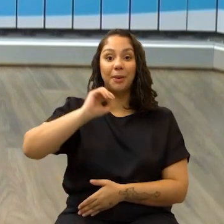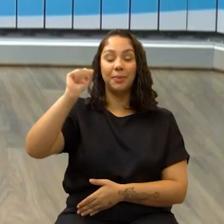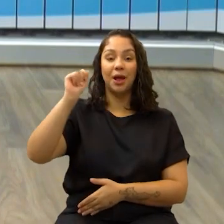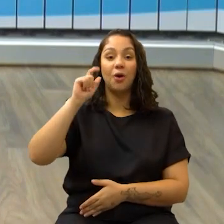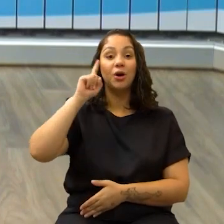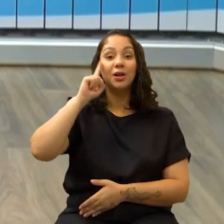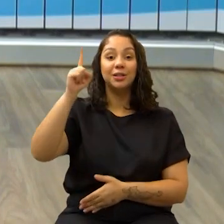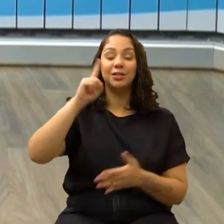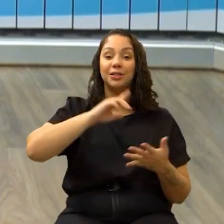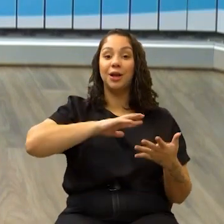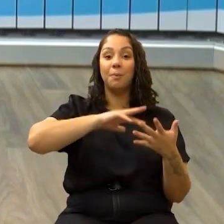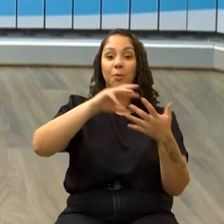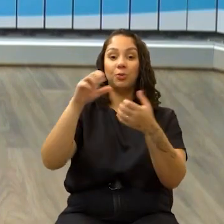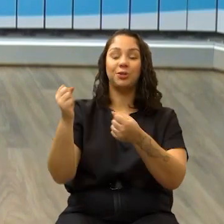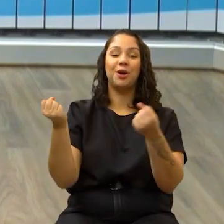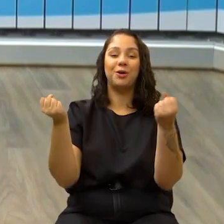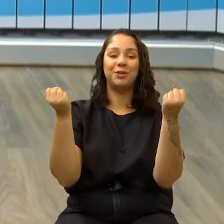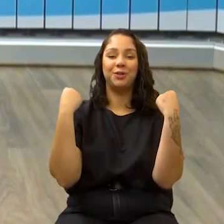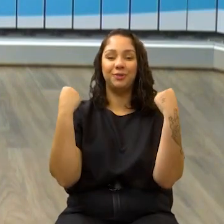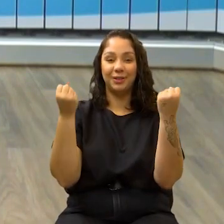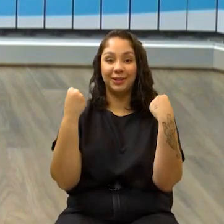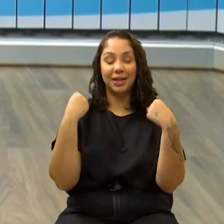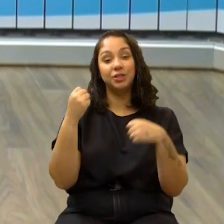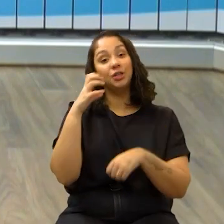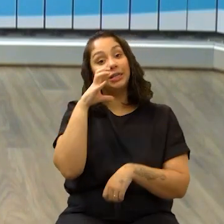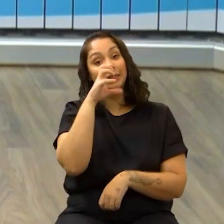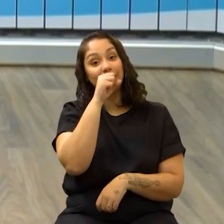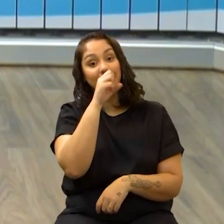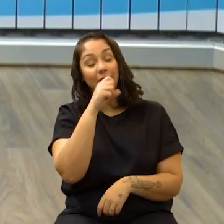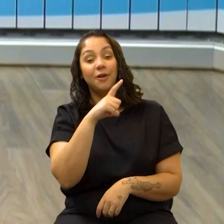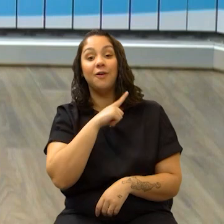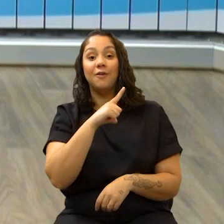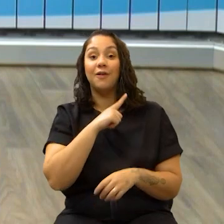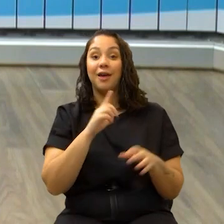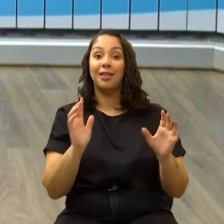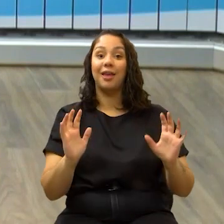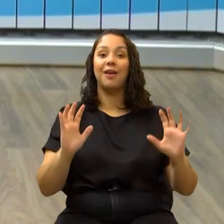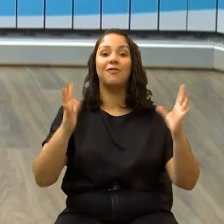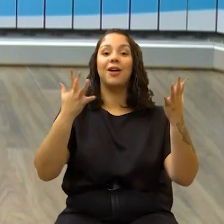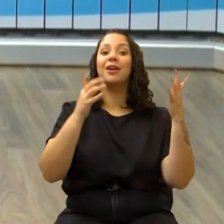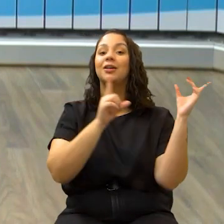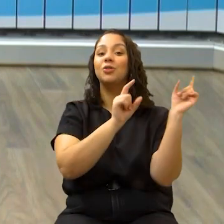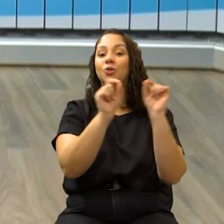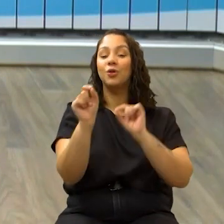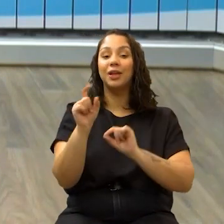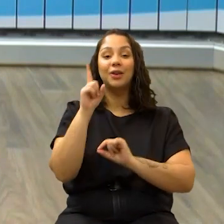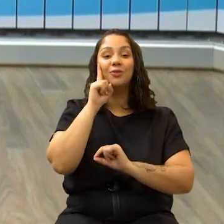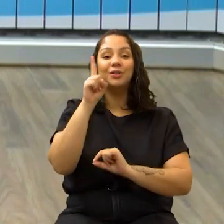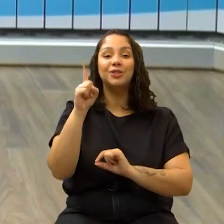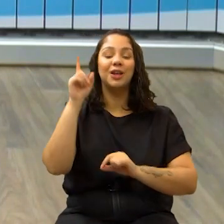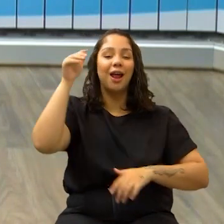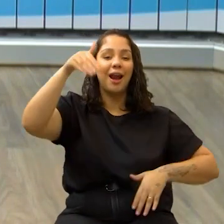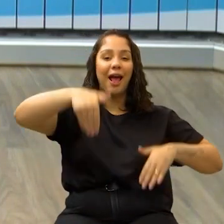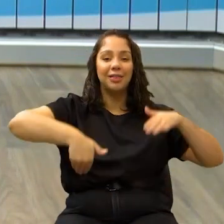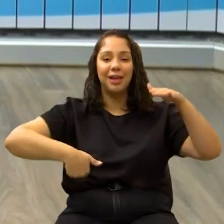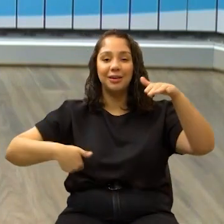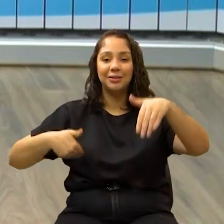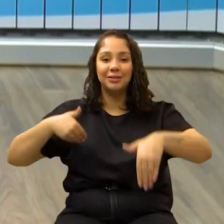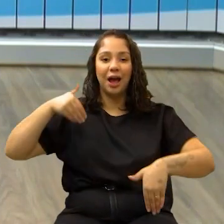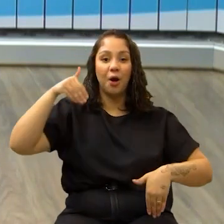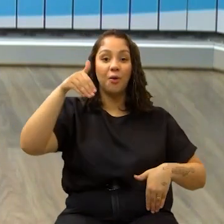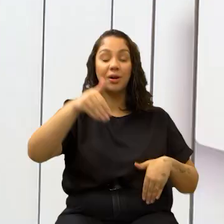de abril, é o Dia Mundial da Atividade Física e no sábado será comemorado também o Dia